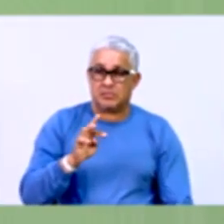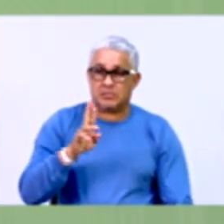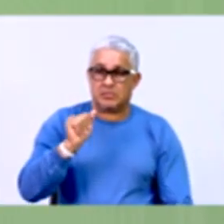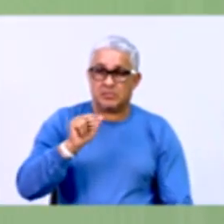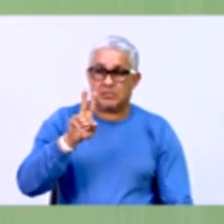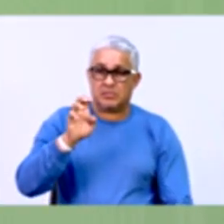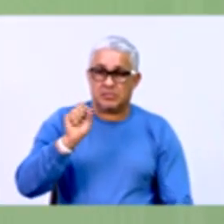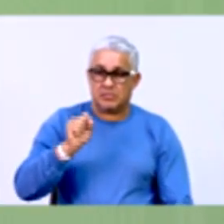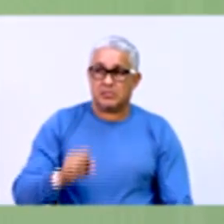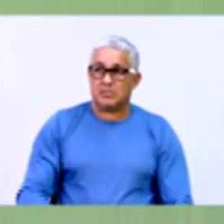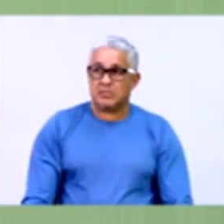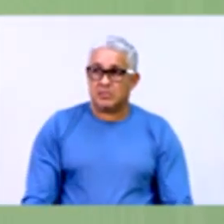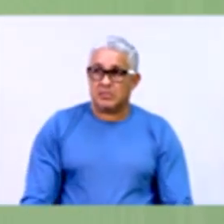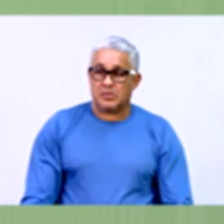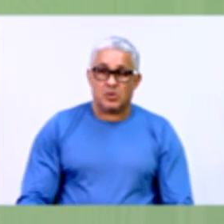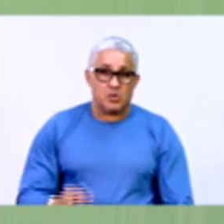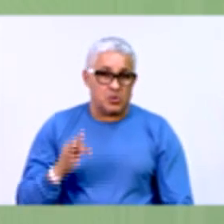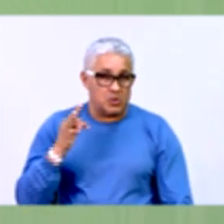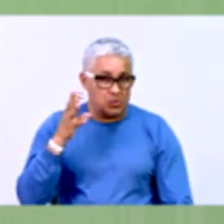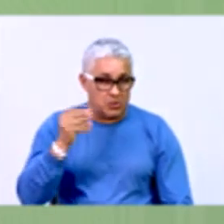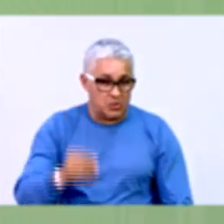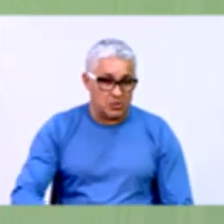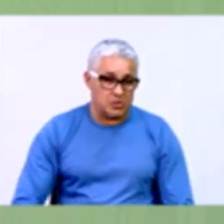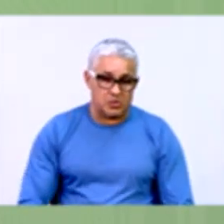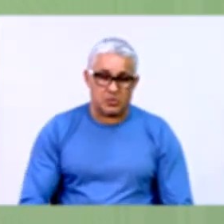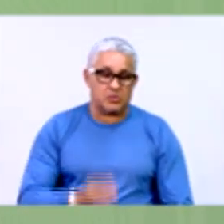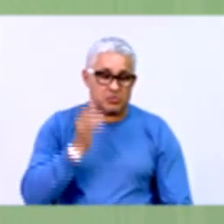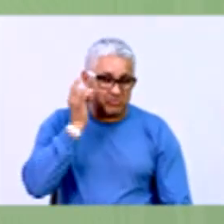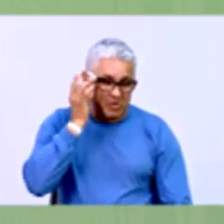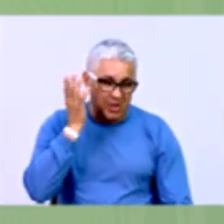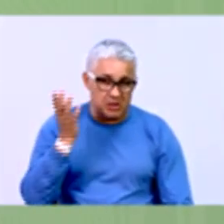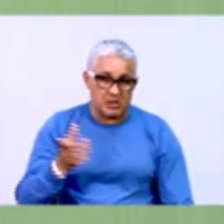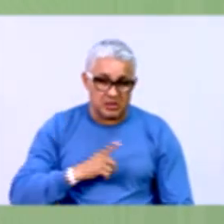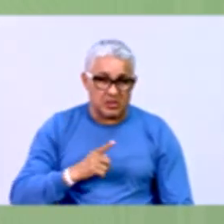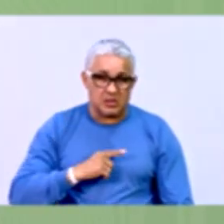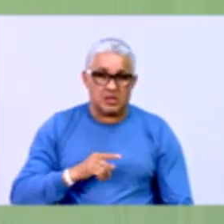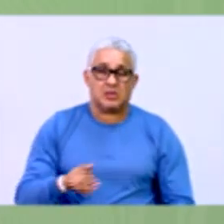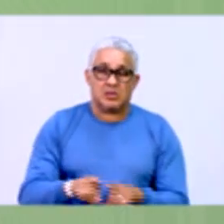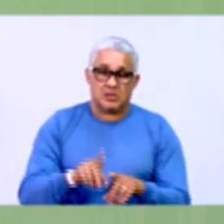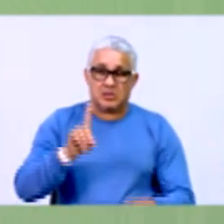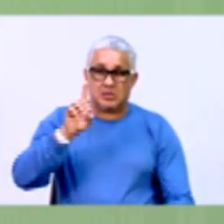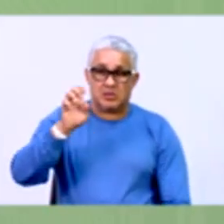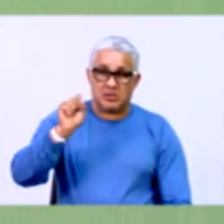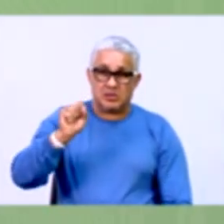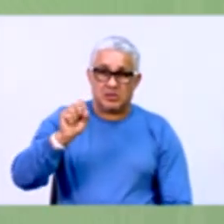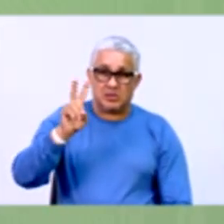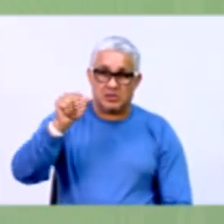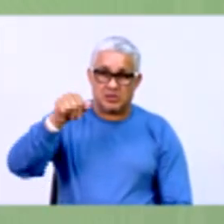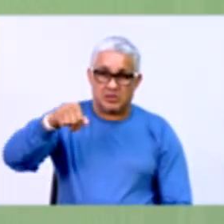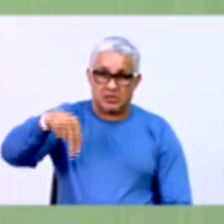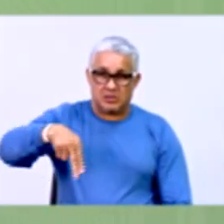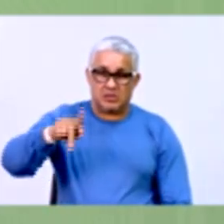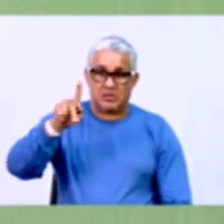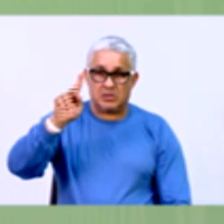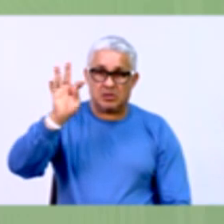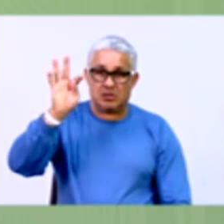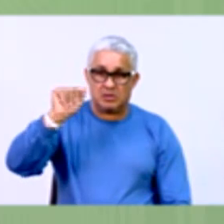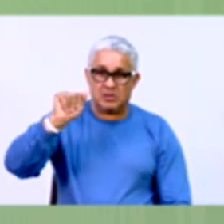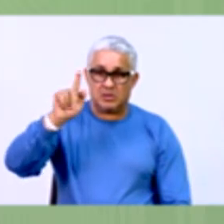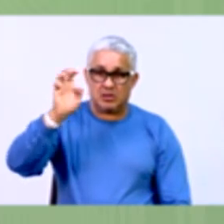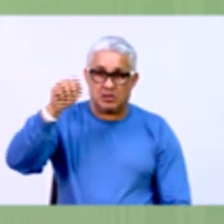flores, né? Nós sabemos que esse passo ainda é um passo intermediário. Havia desvantagens. Perdas poderiam